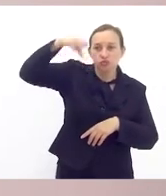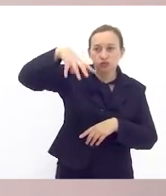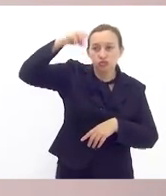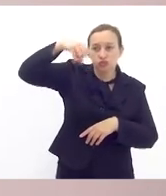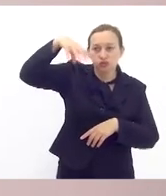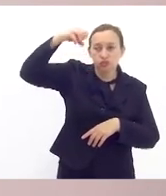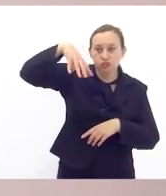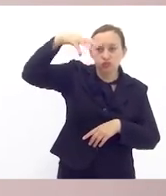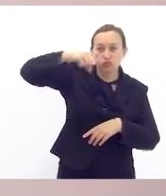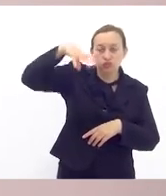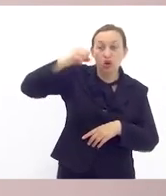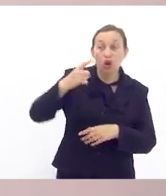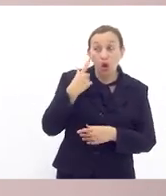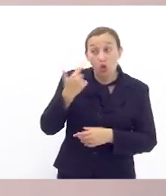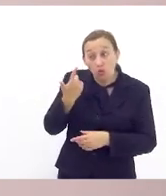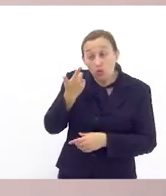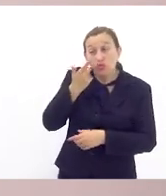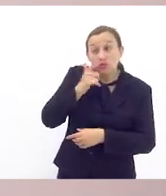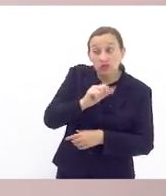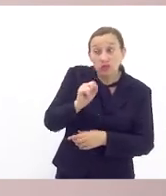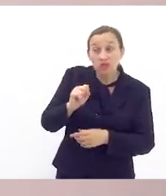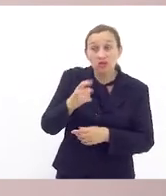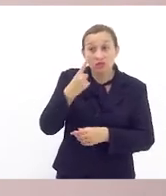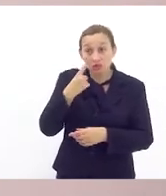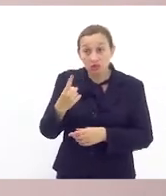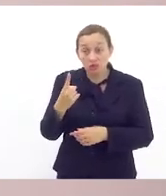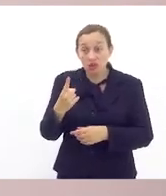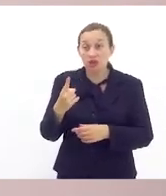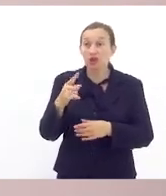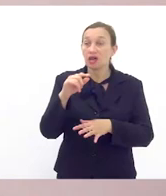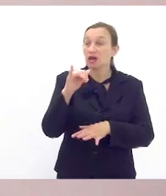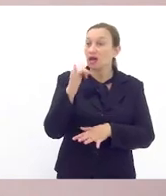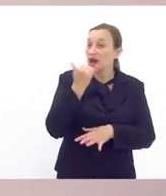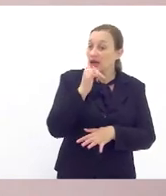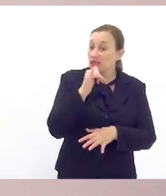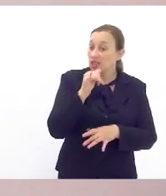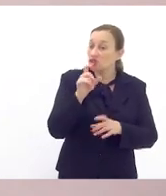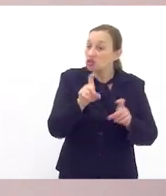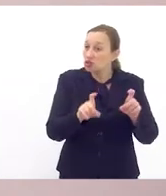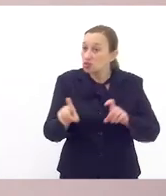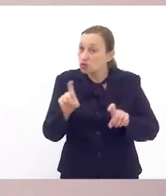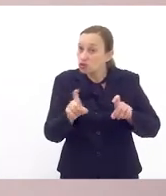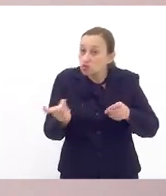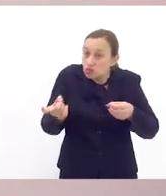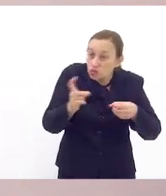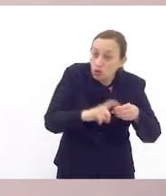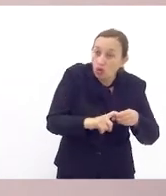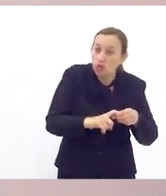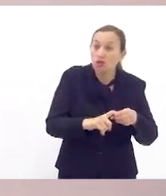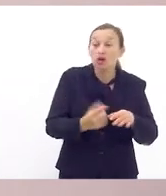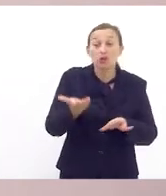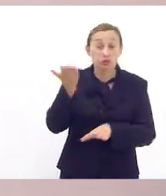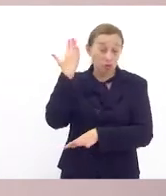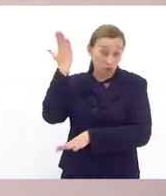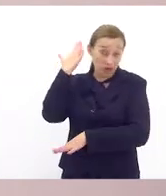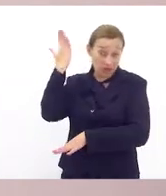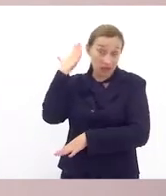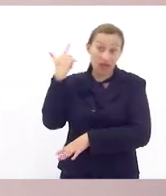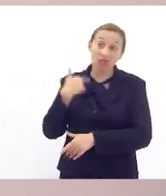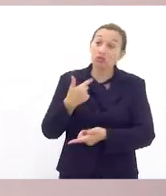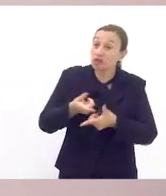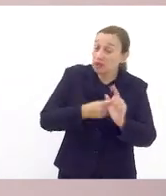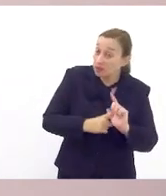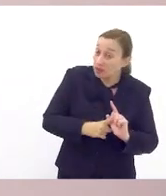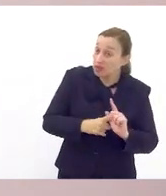remotamente fazer com que a energia seja restabelecida Então muitos casos que no passado eu dependia